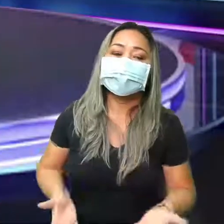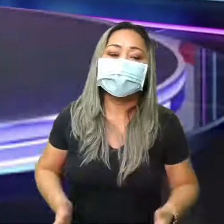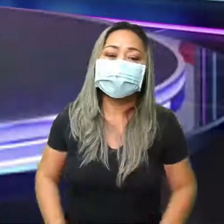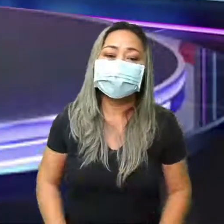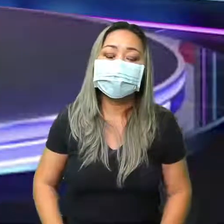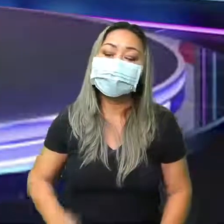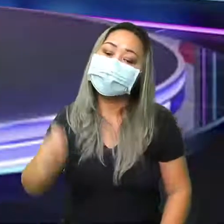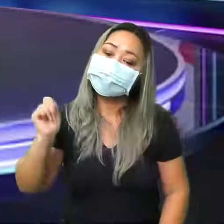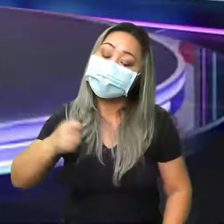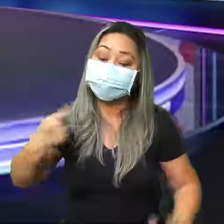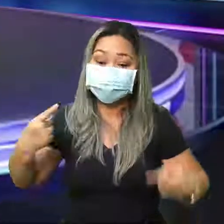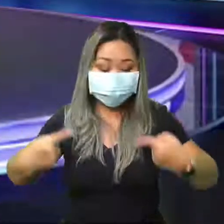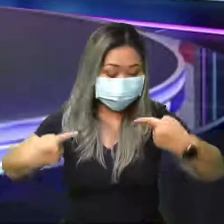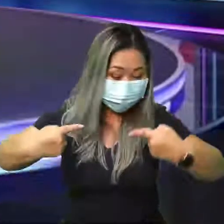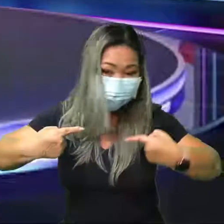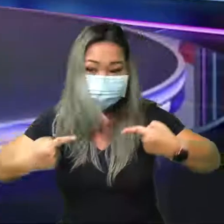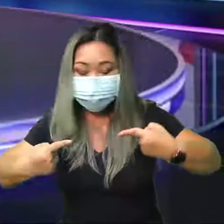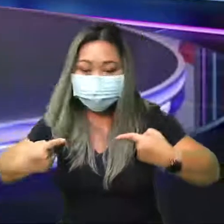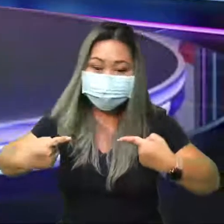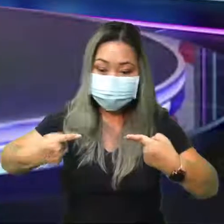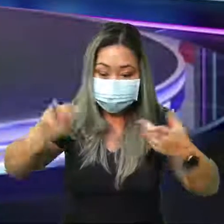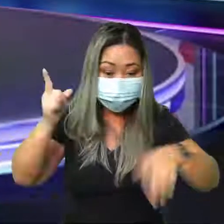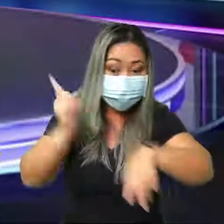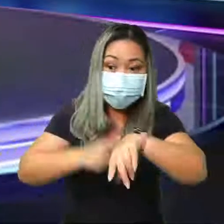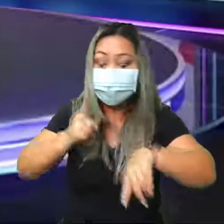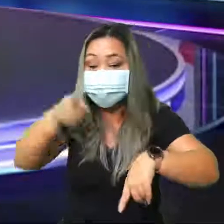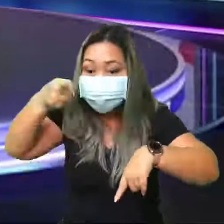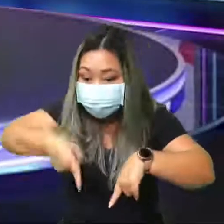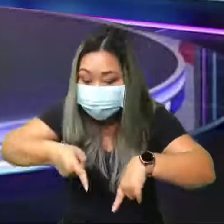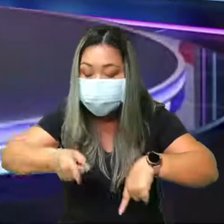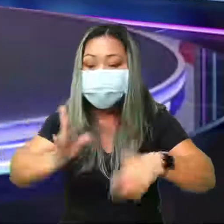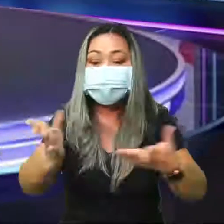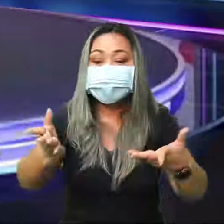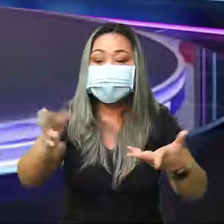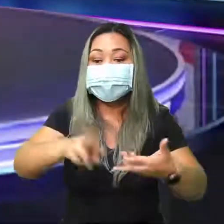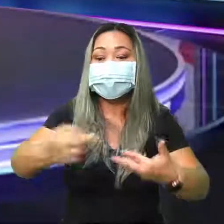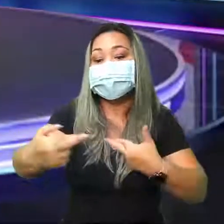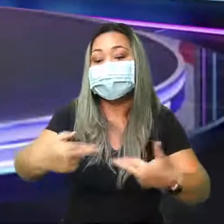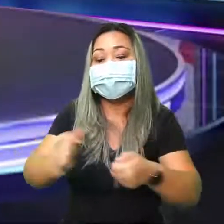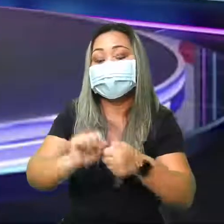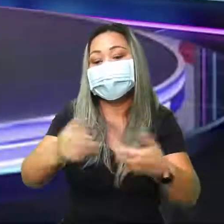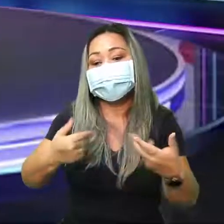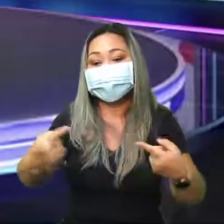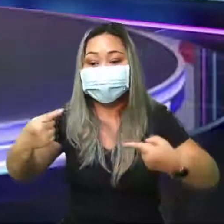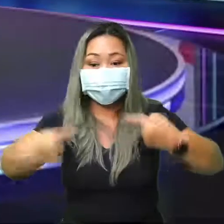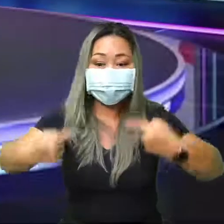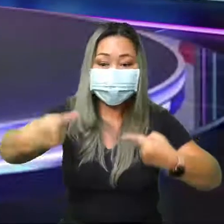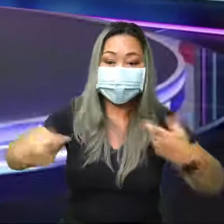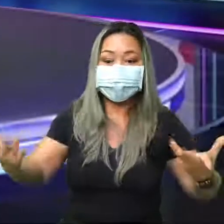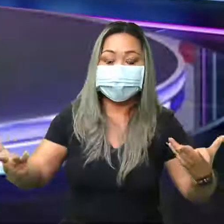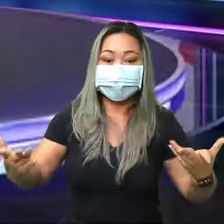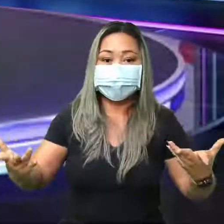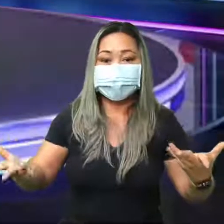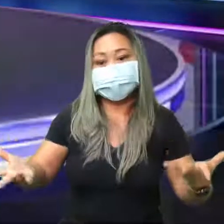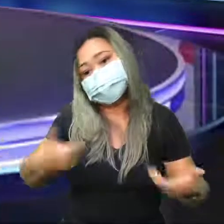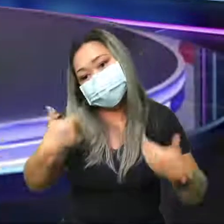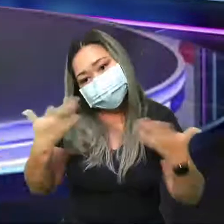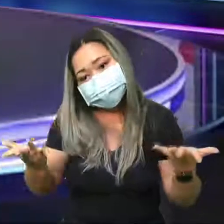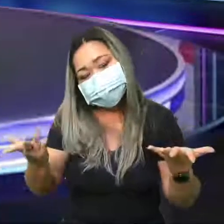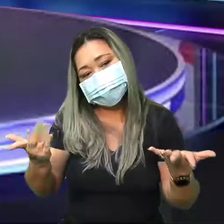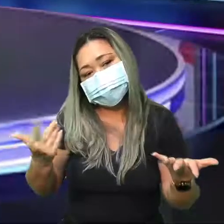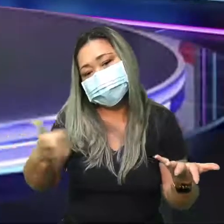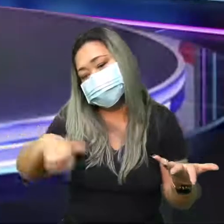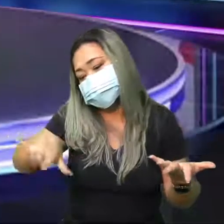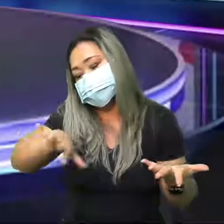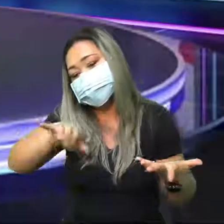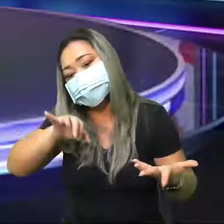possíveis, para que eles não se choquem, para que eles não busquem ao mesmo tempo o mesmo recurso e entrem nessa competição. Obviamente, uma